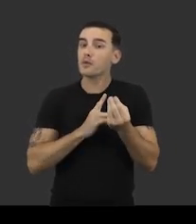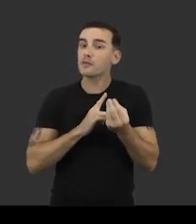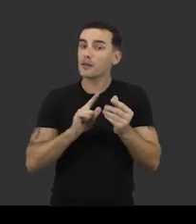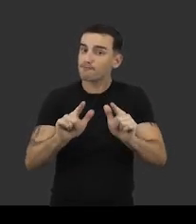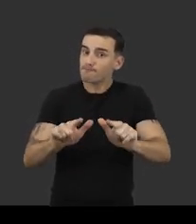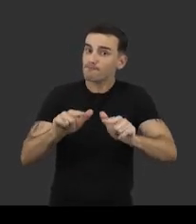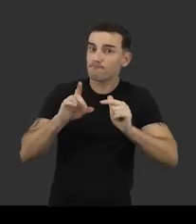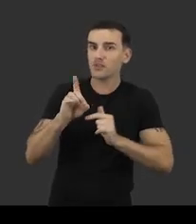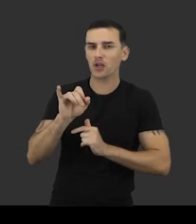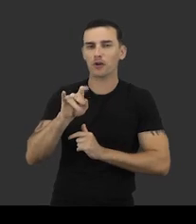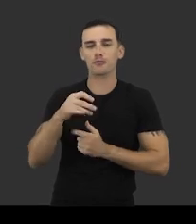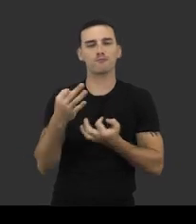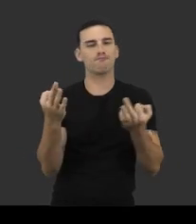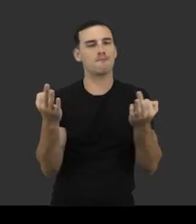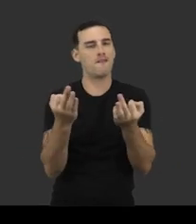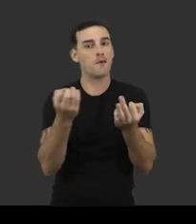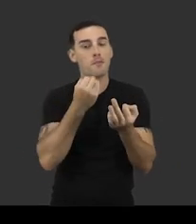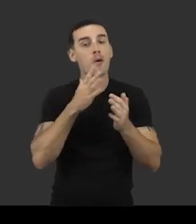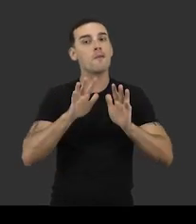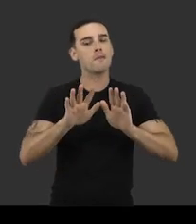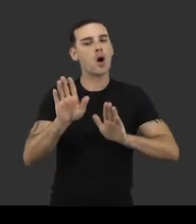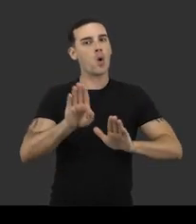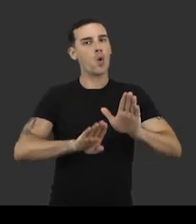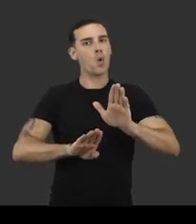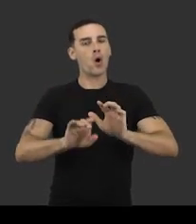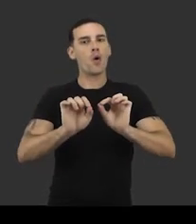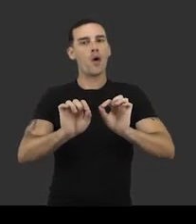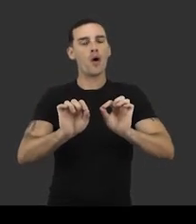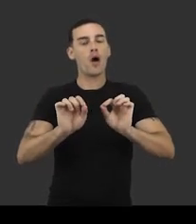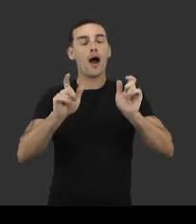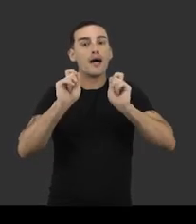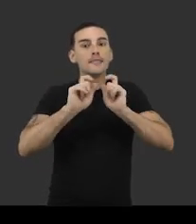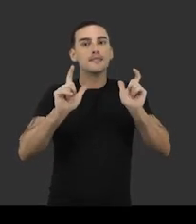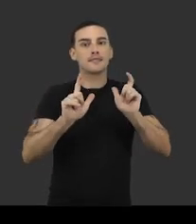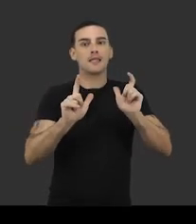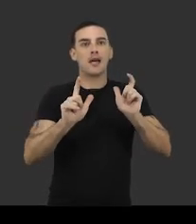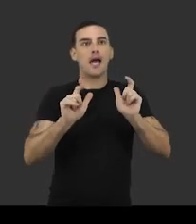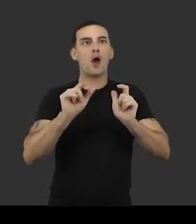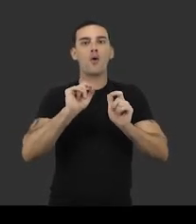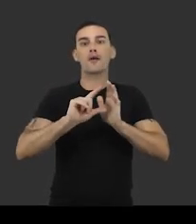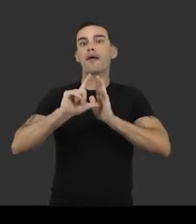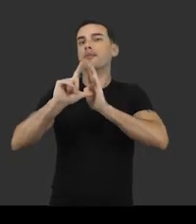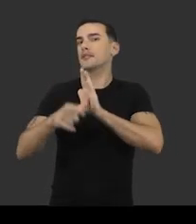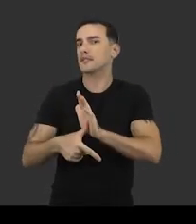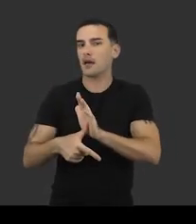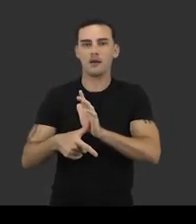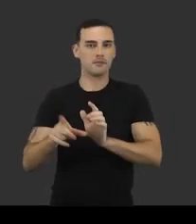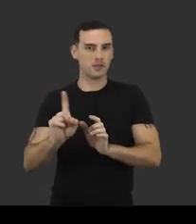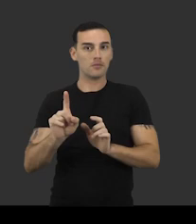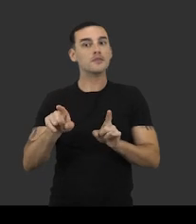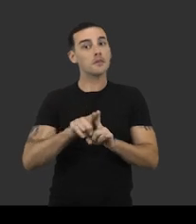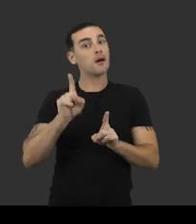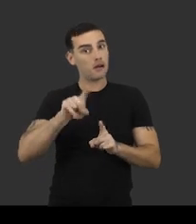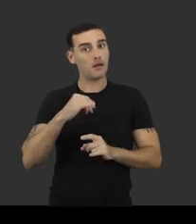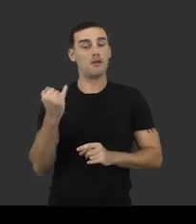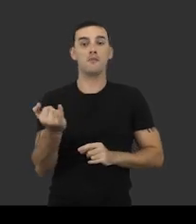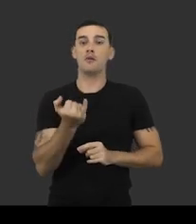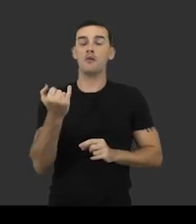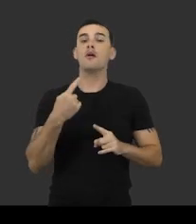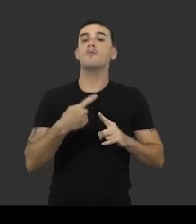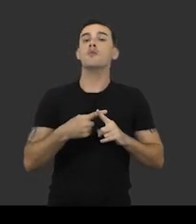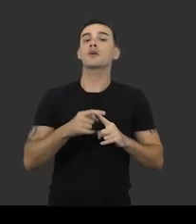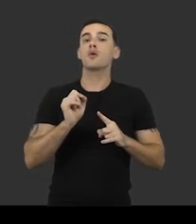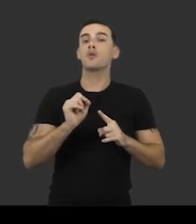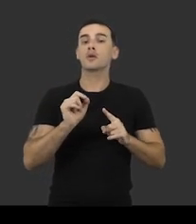bem feito. E quando eu falo em cuidado, eu não estou falando em diagnóstico tardio, também é uma coisa importante, né? Porque